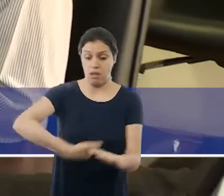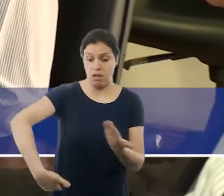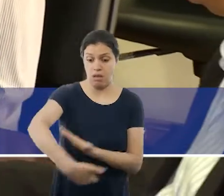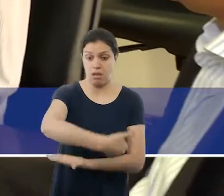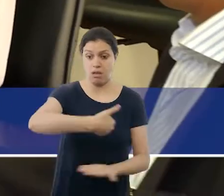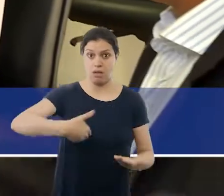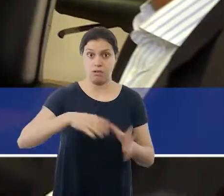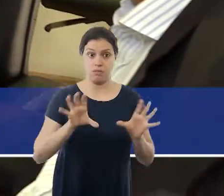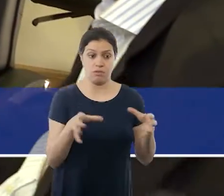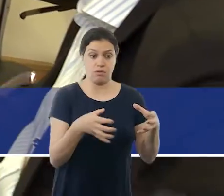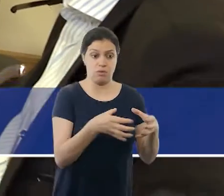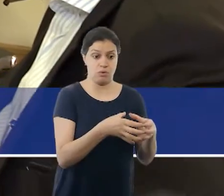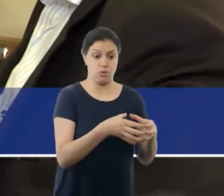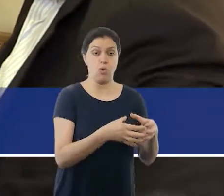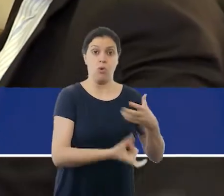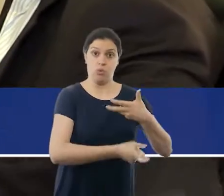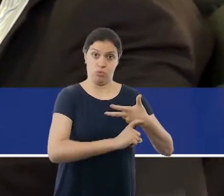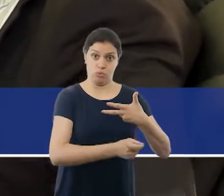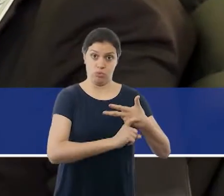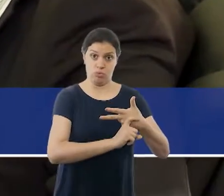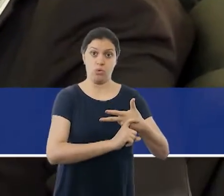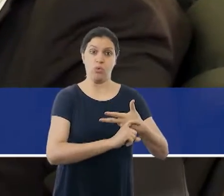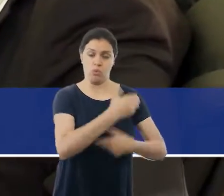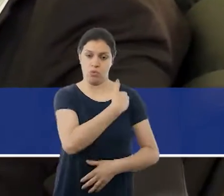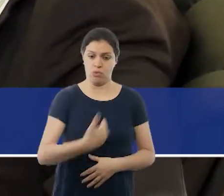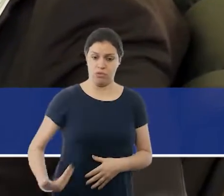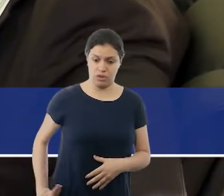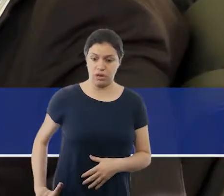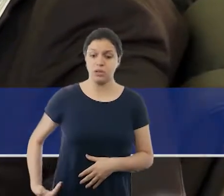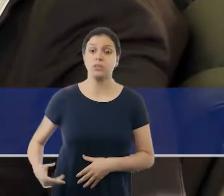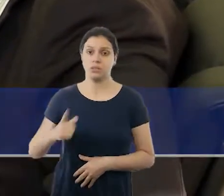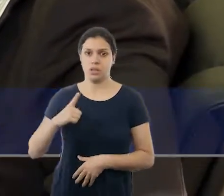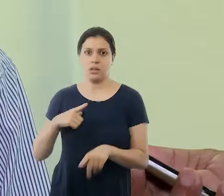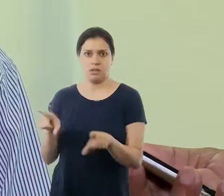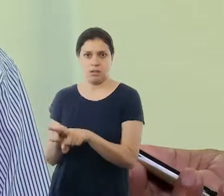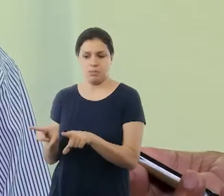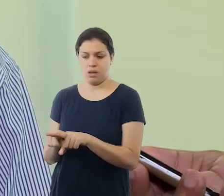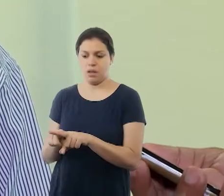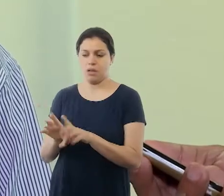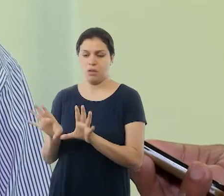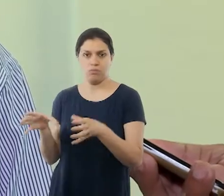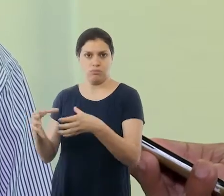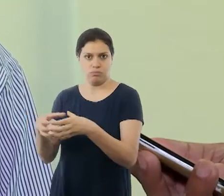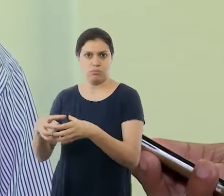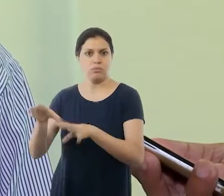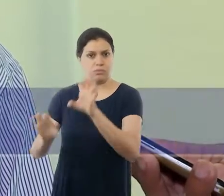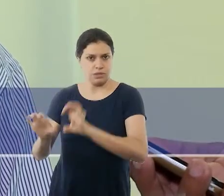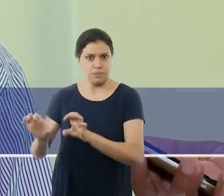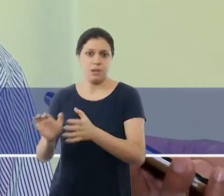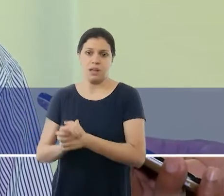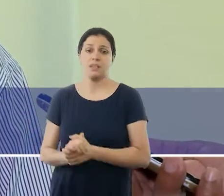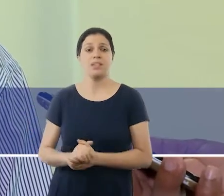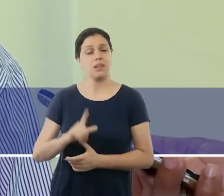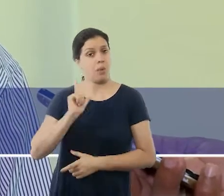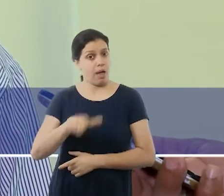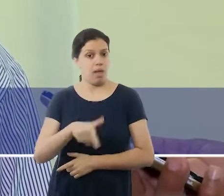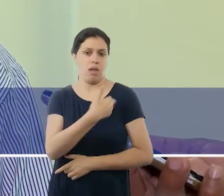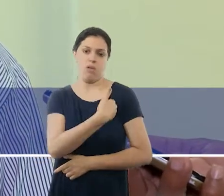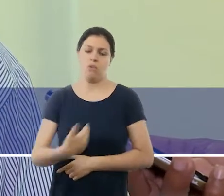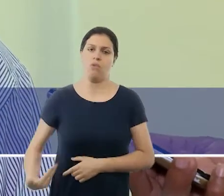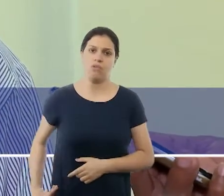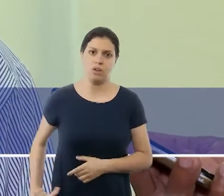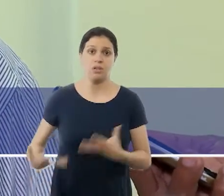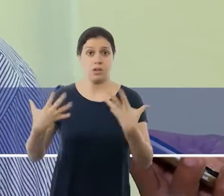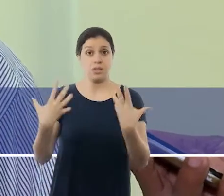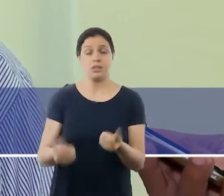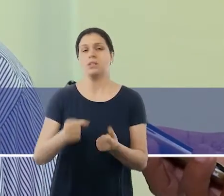as reivindicações entre os segmentos produtivos e o Poder Executivo. É uma construção em que nós temos aí a participação